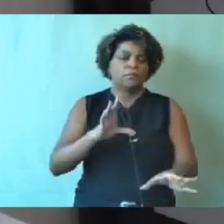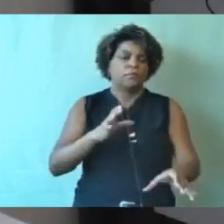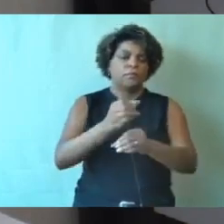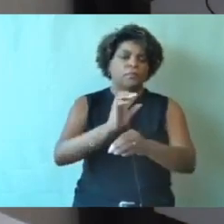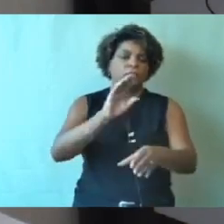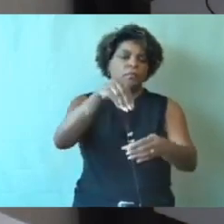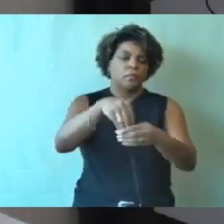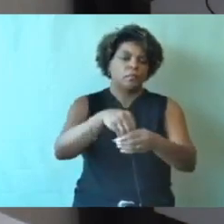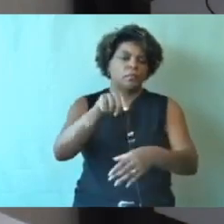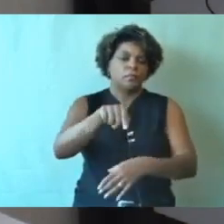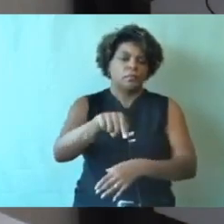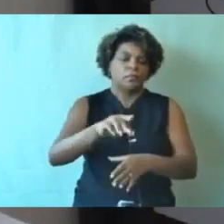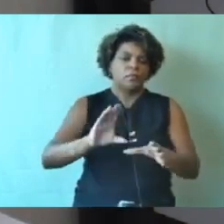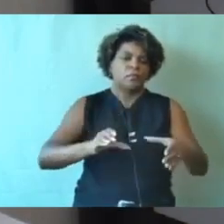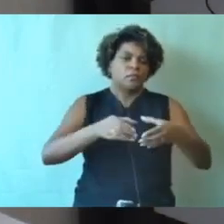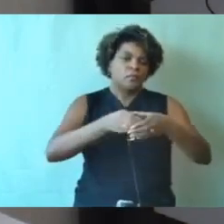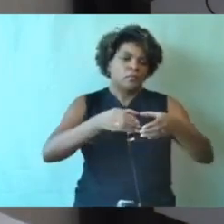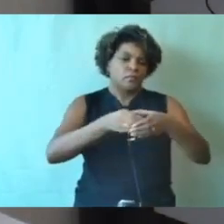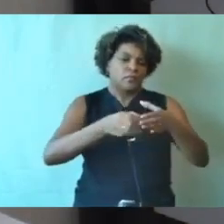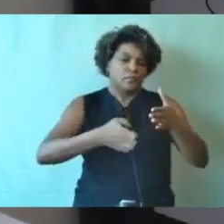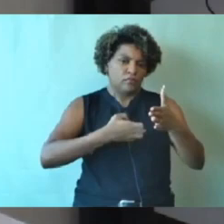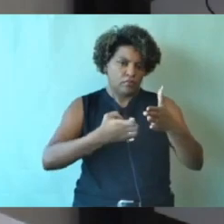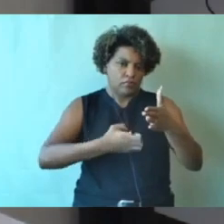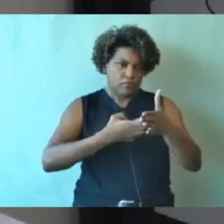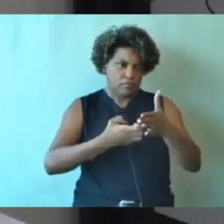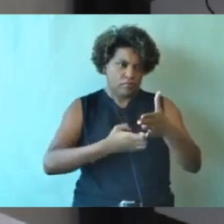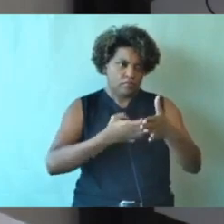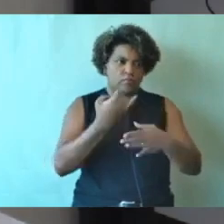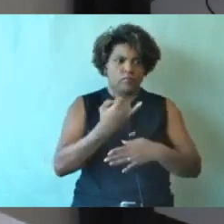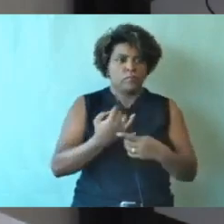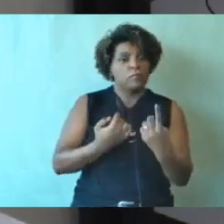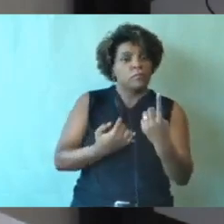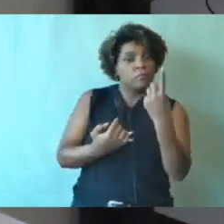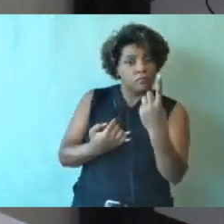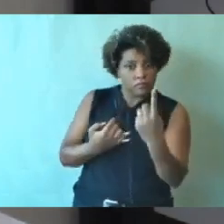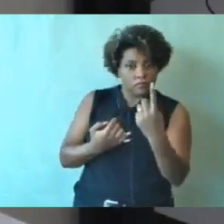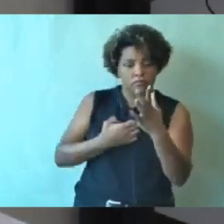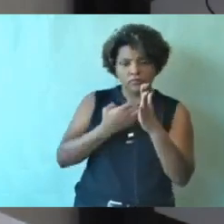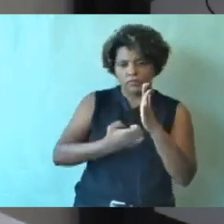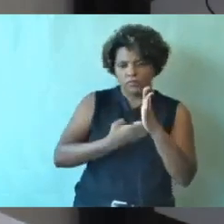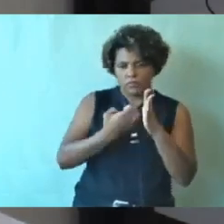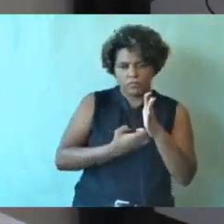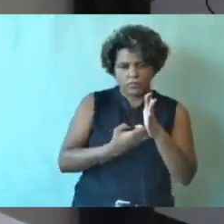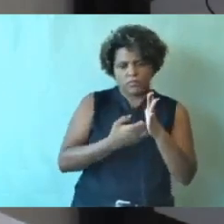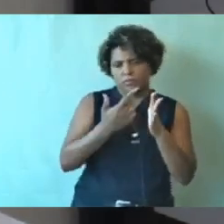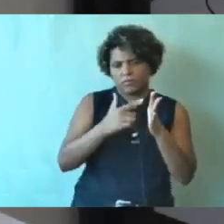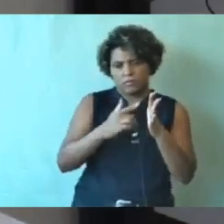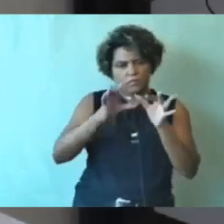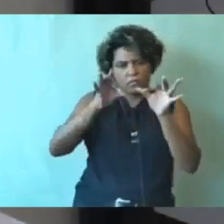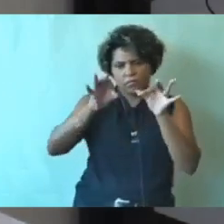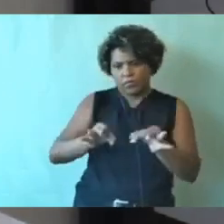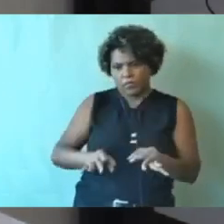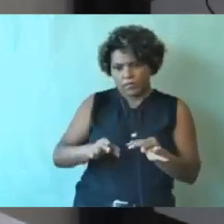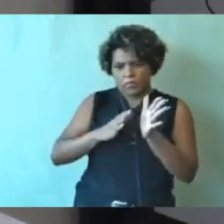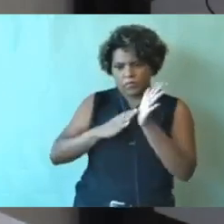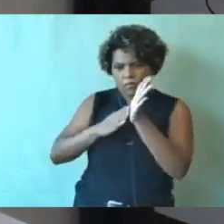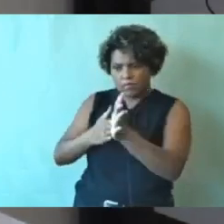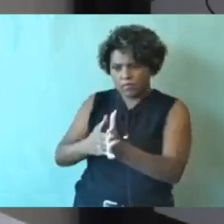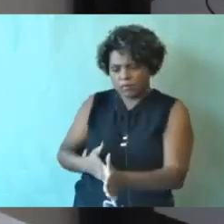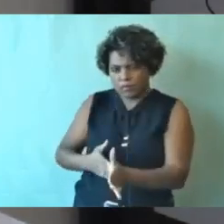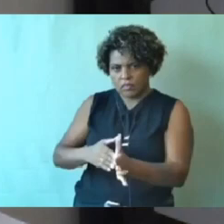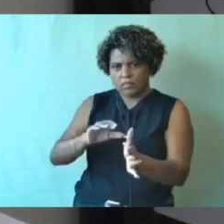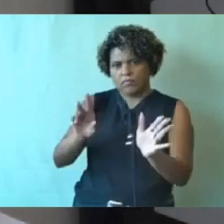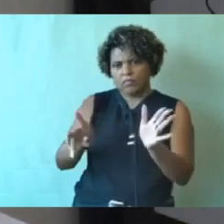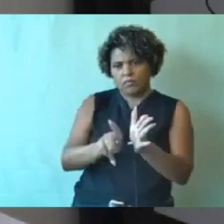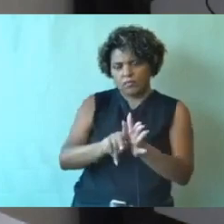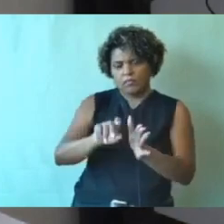uma empresa estiver sendo penalizada por não atender os requisitos da SUMOB, o consórcio remonta os